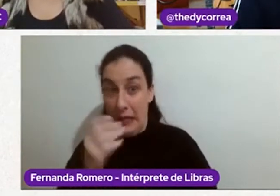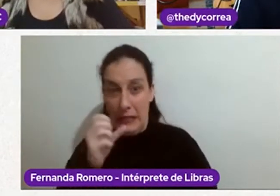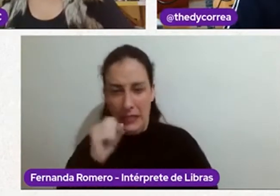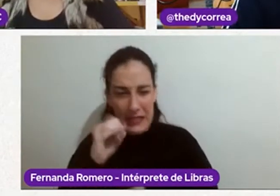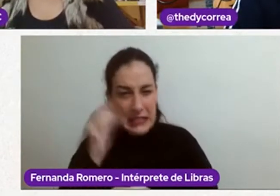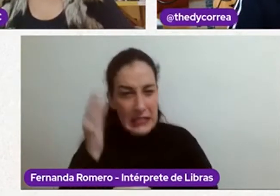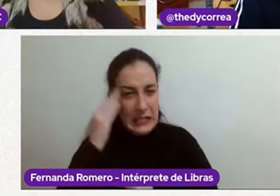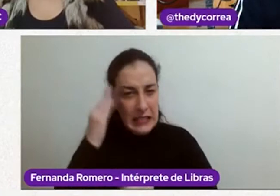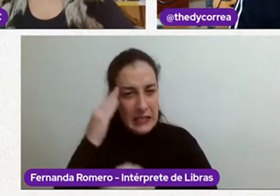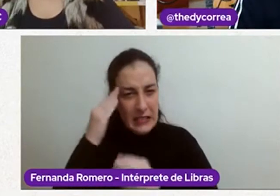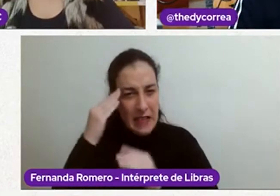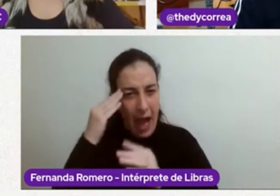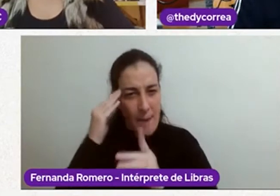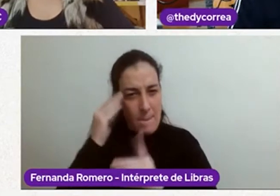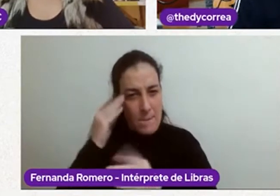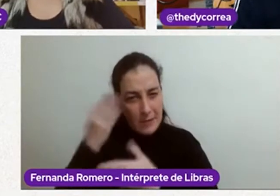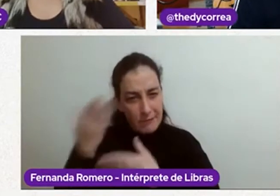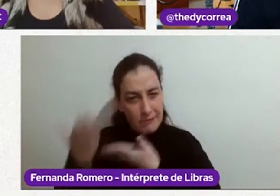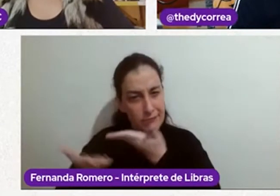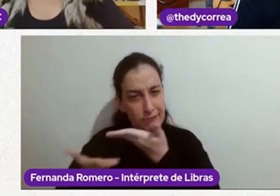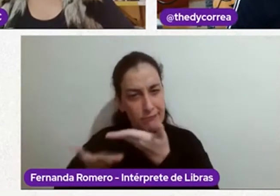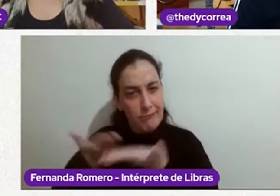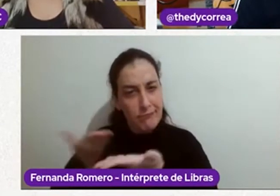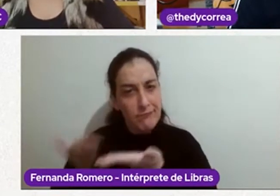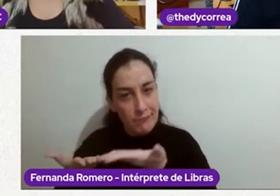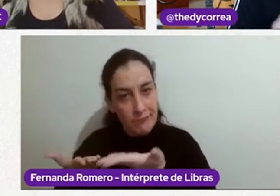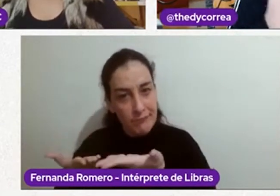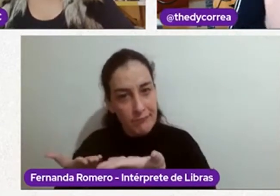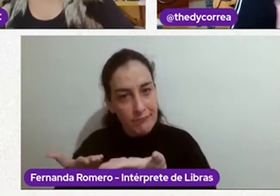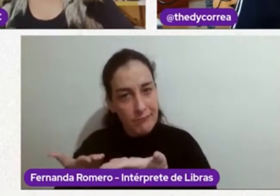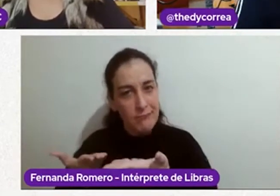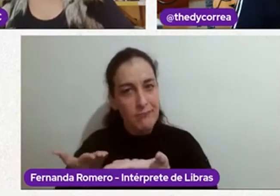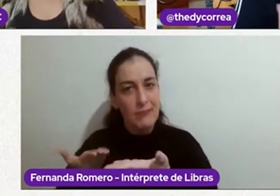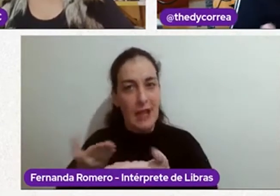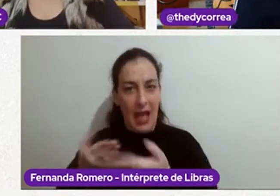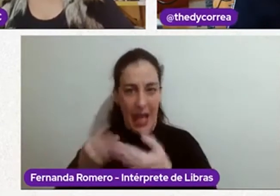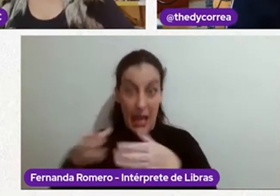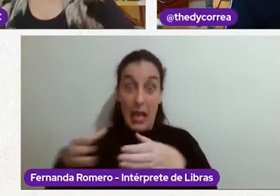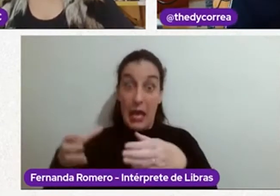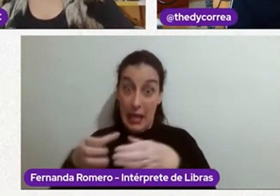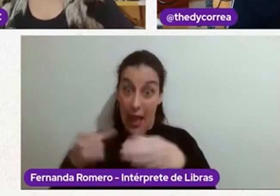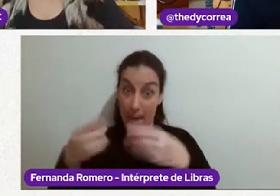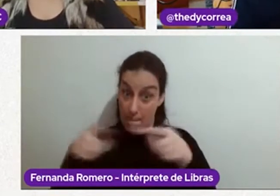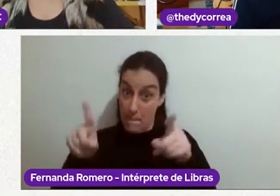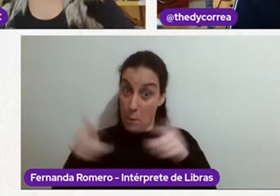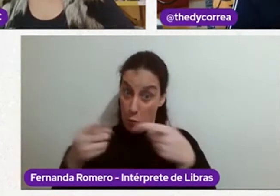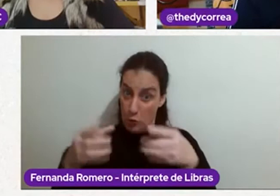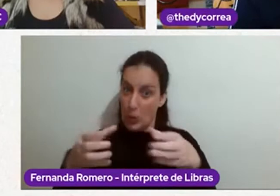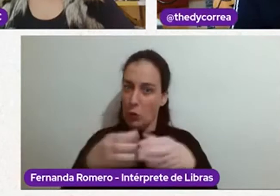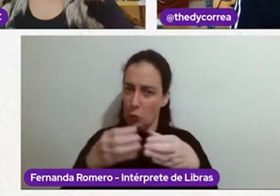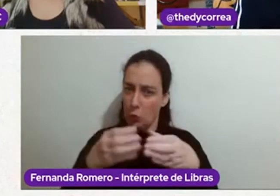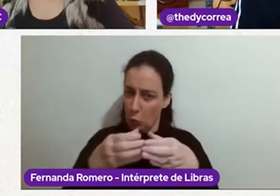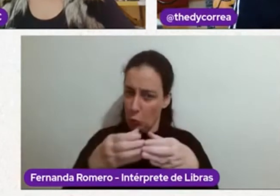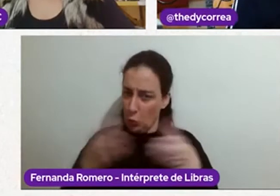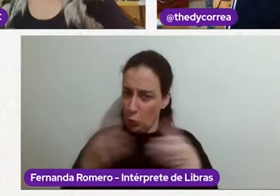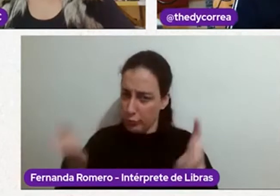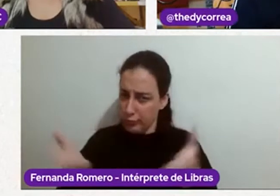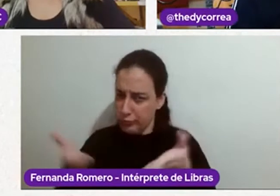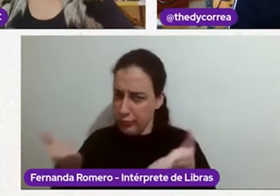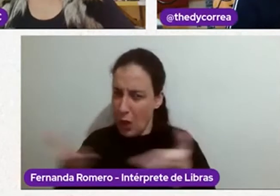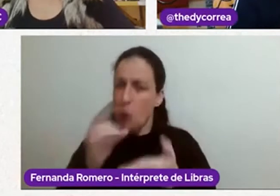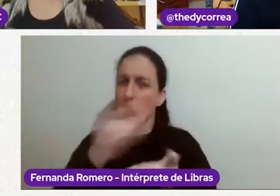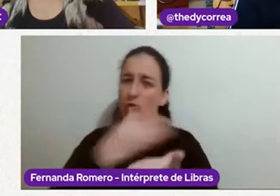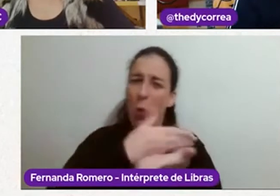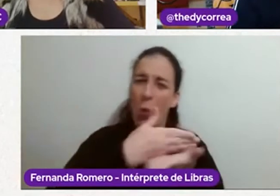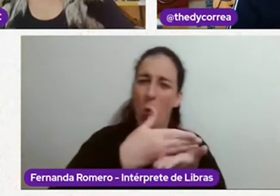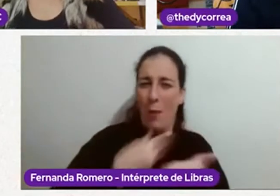chegar, e é muito legal, porque acho que a música do nenhum inspira as pessoas a saberem chegar. A gente, só no iniciozinho de carreira